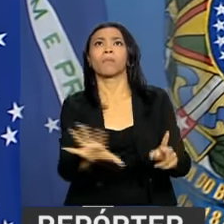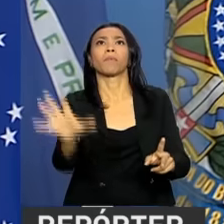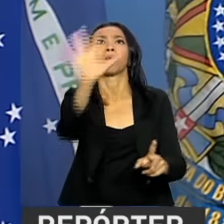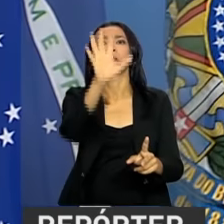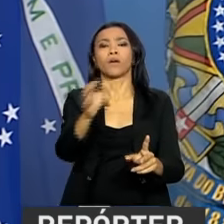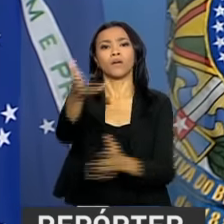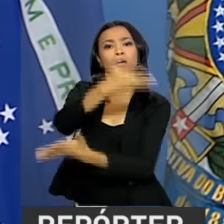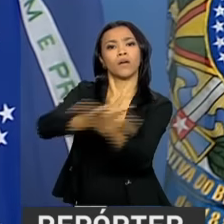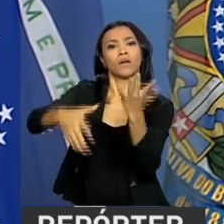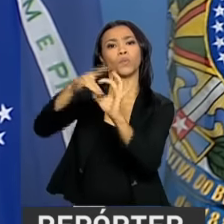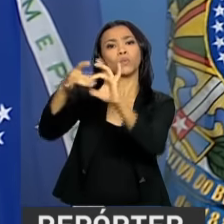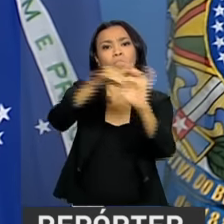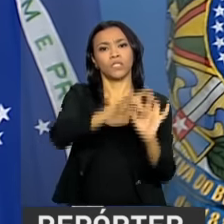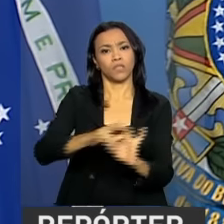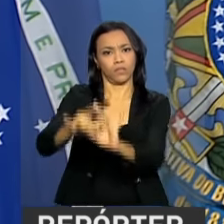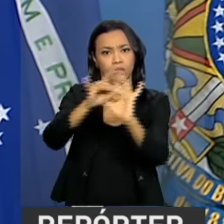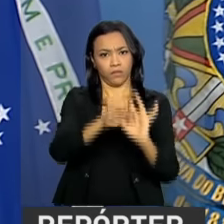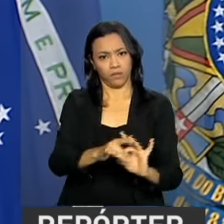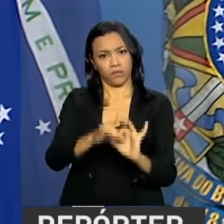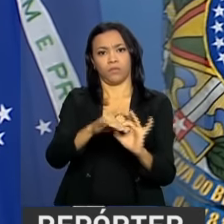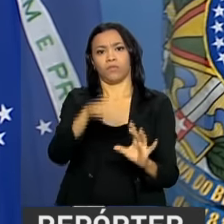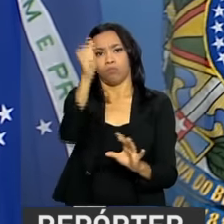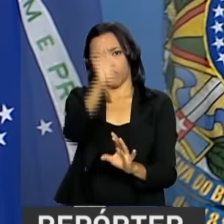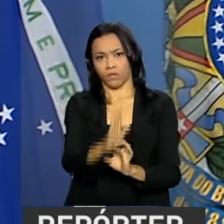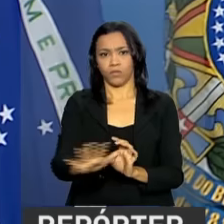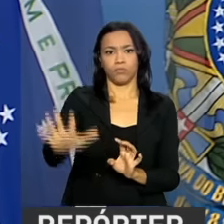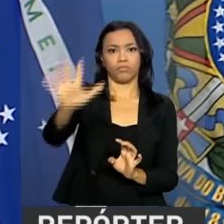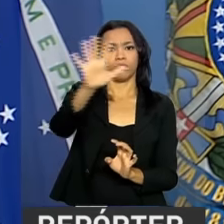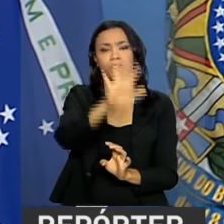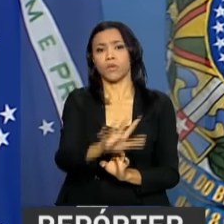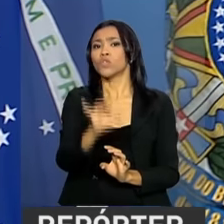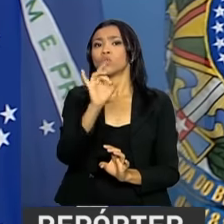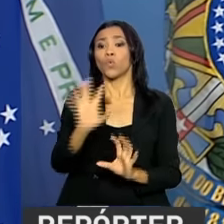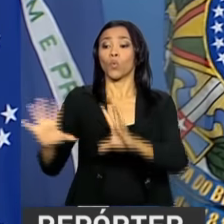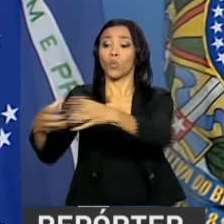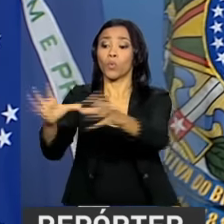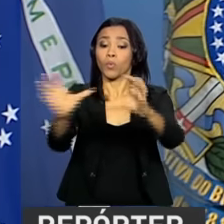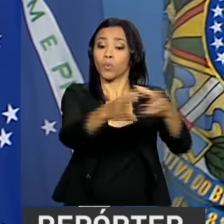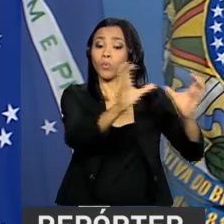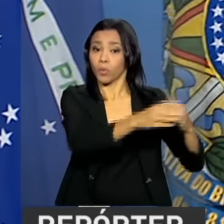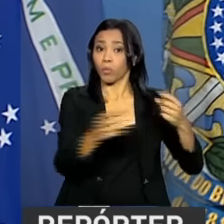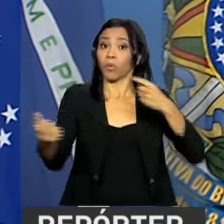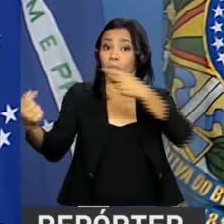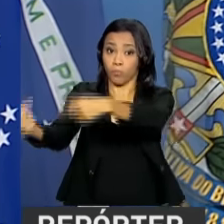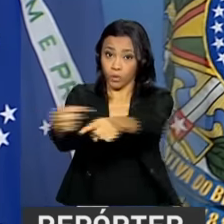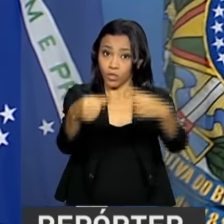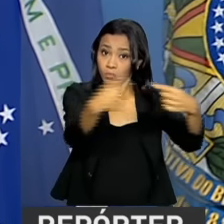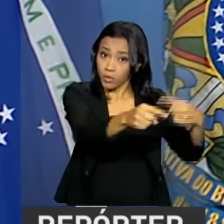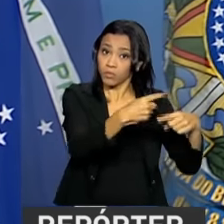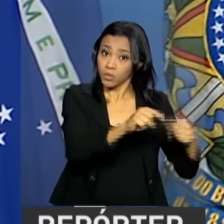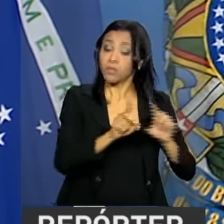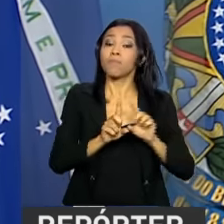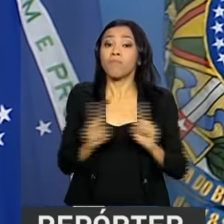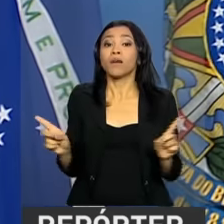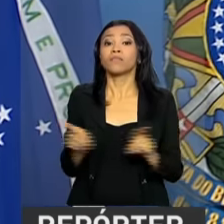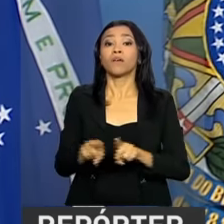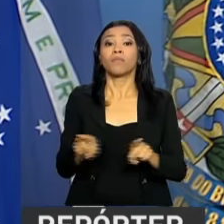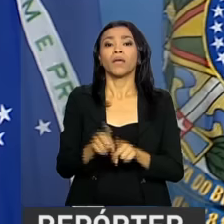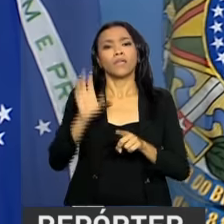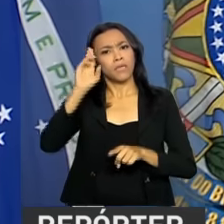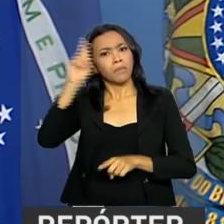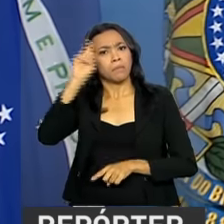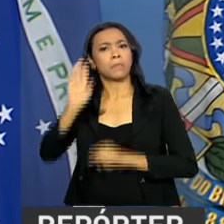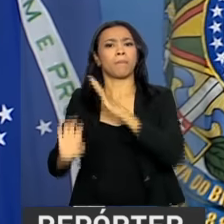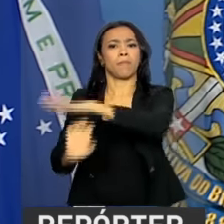de ter uma uma conjugação não só dos partidos políticos mas também das classes produtivas do